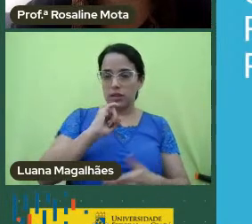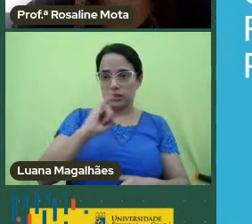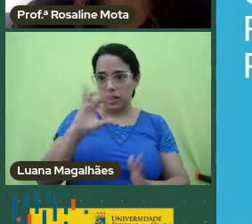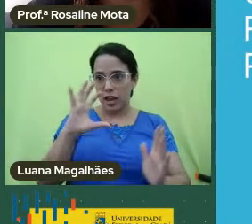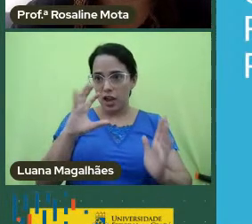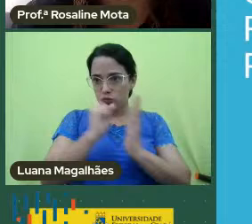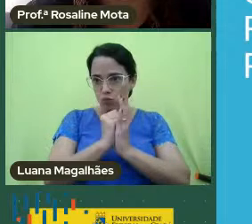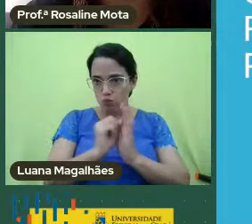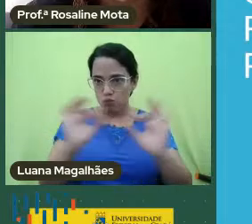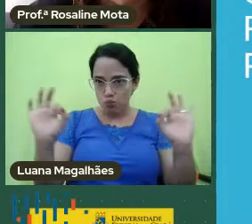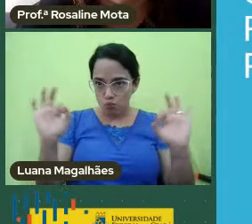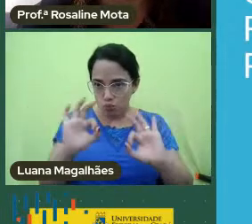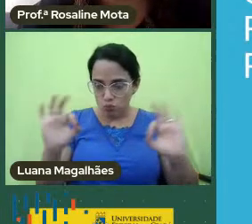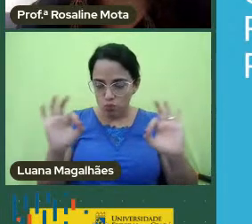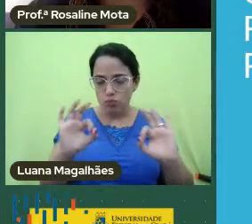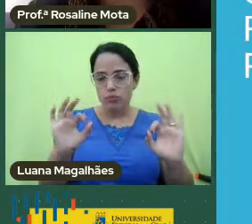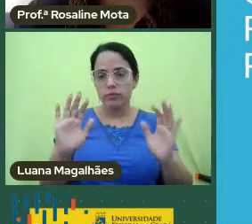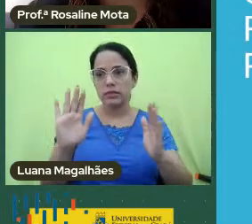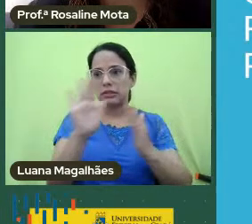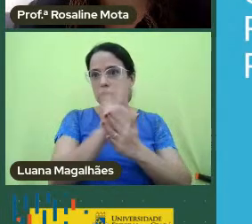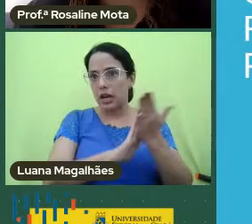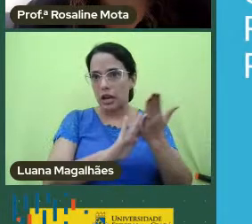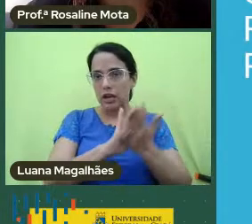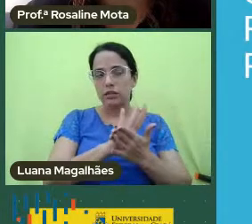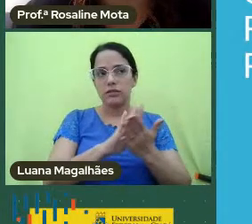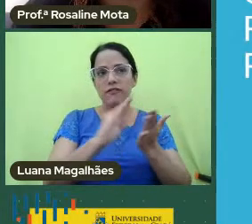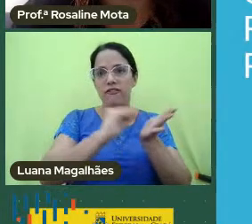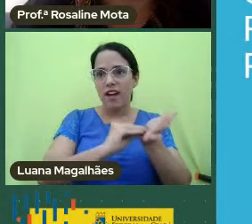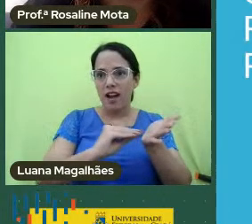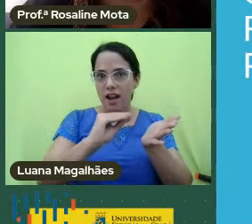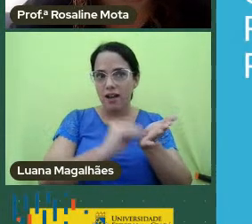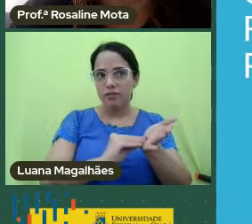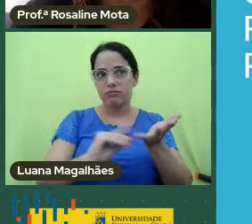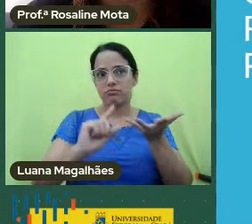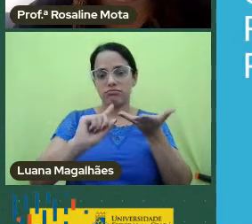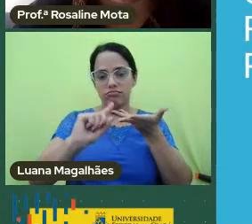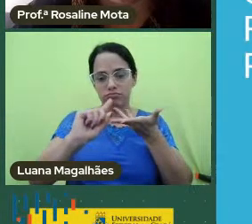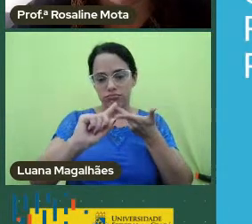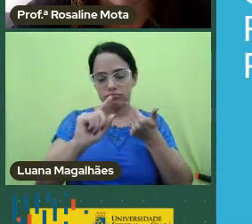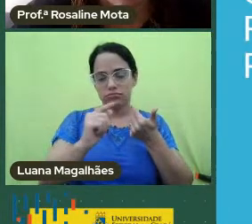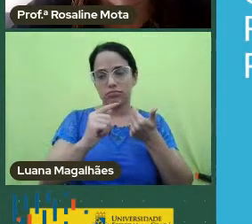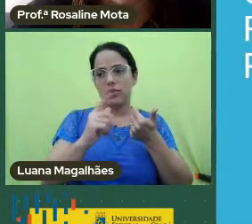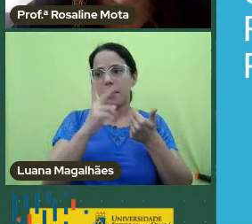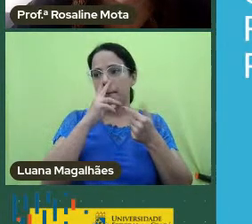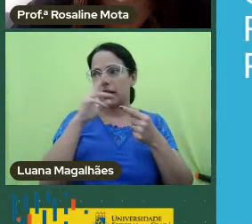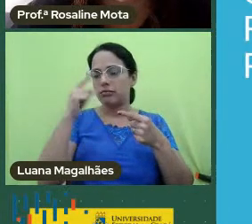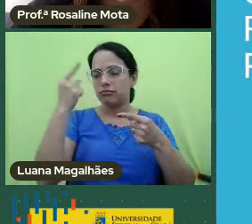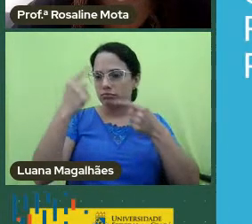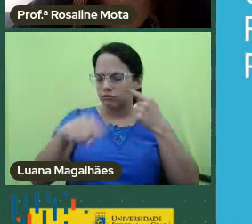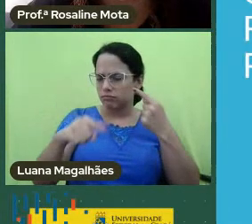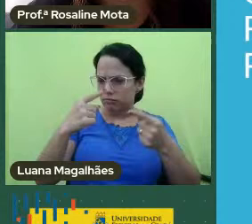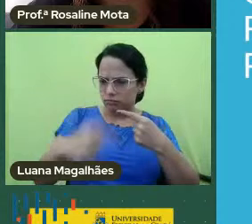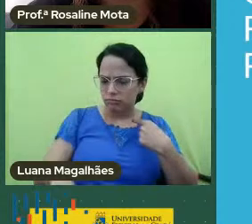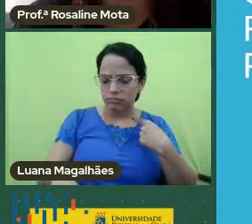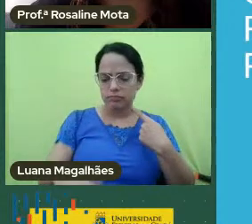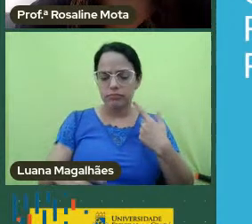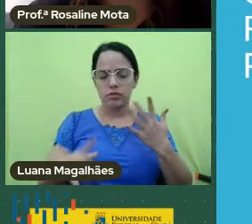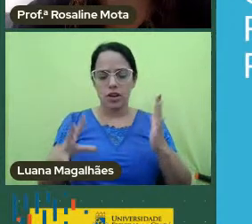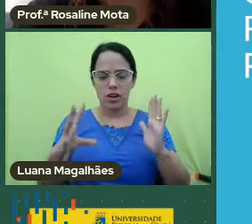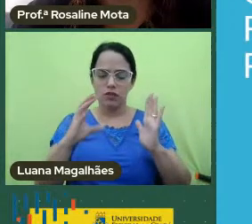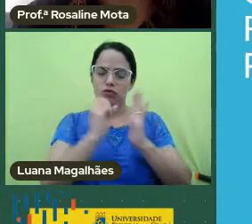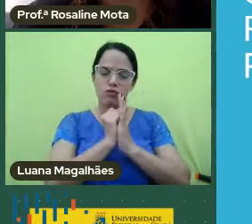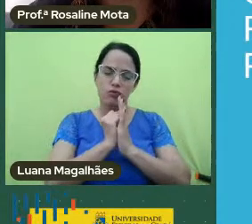registrado, não está bem registrado, ou se existem não conformidades naqueles